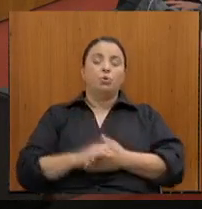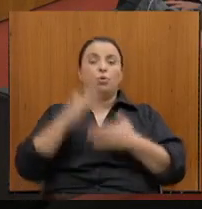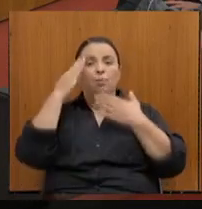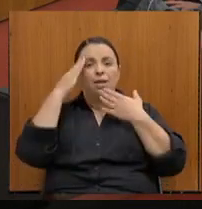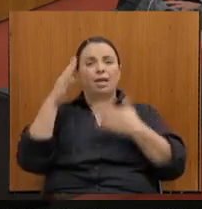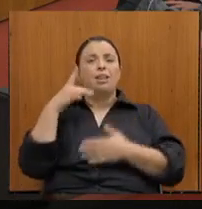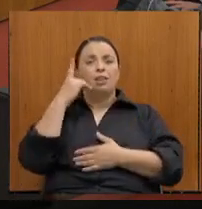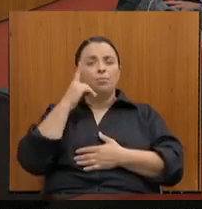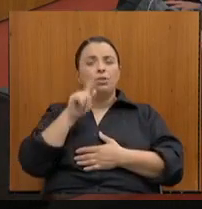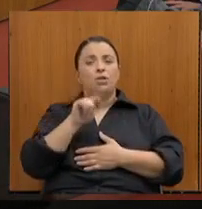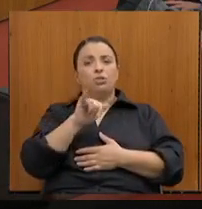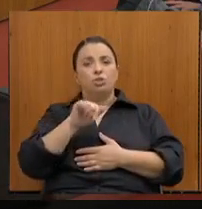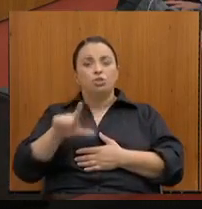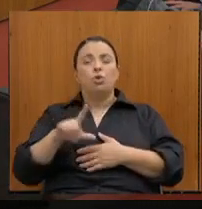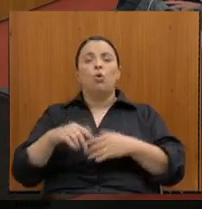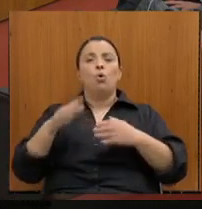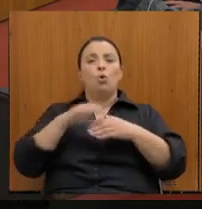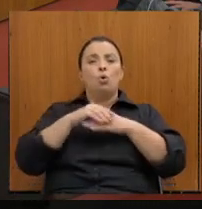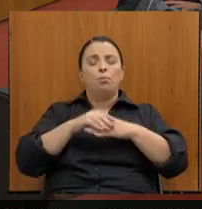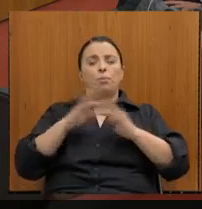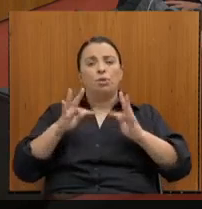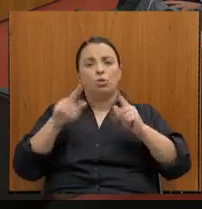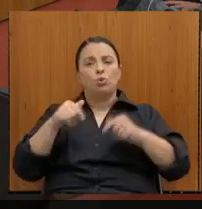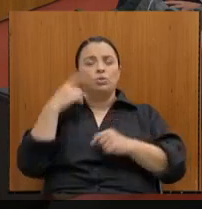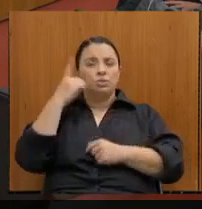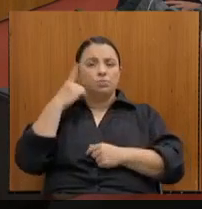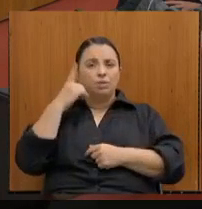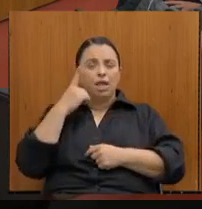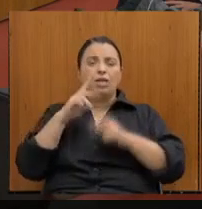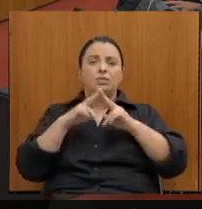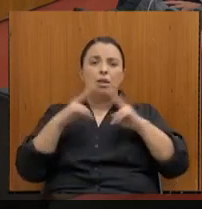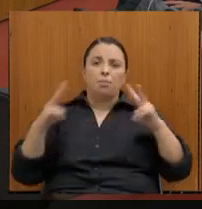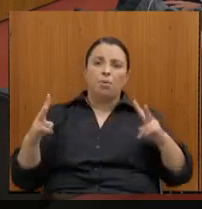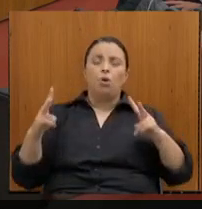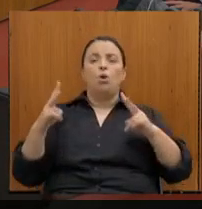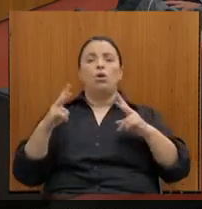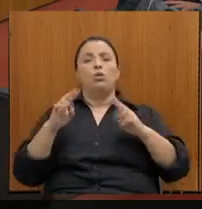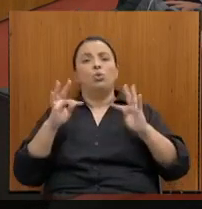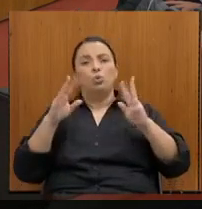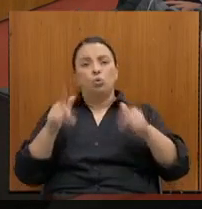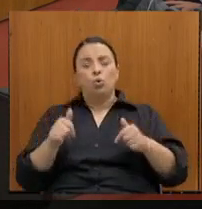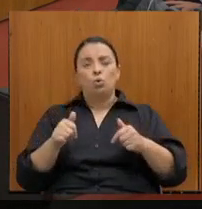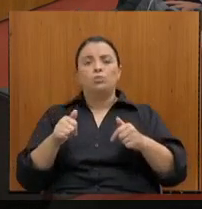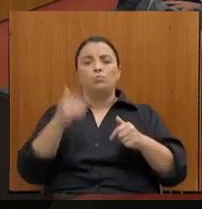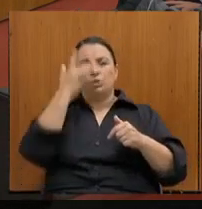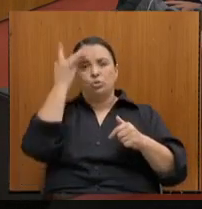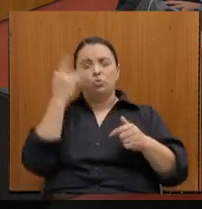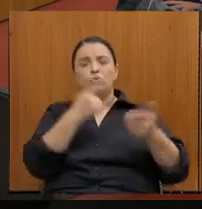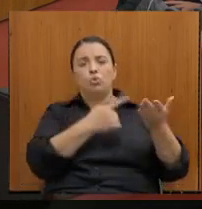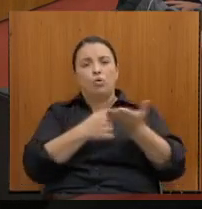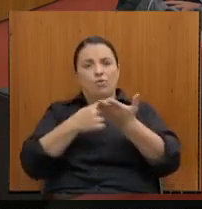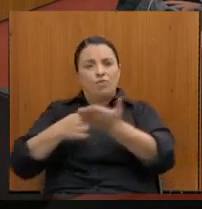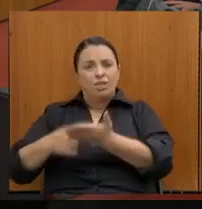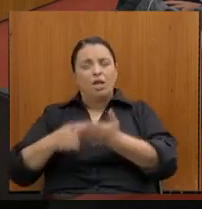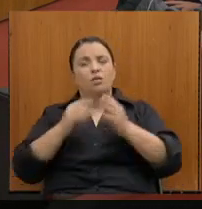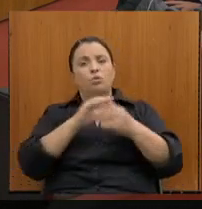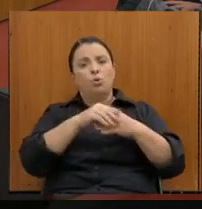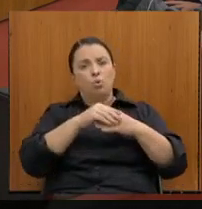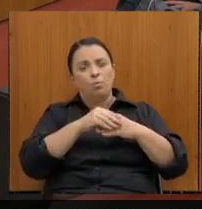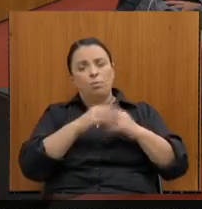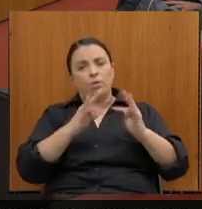complementar também todos os novos deputados que estão de forma remota cumprimentar todos os convidados aqui também